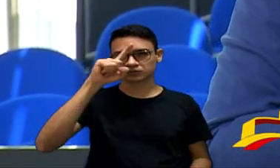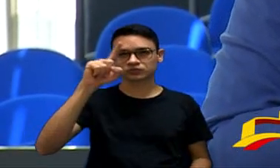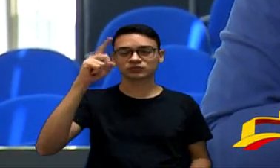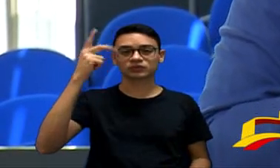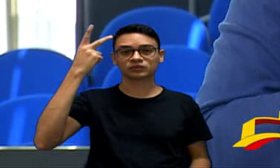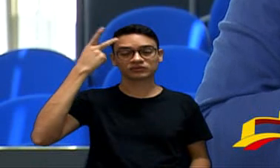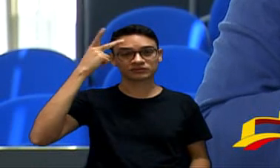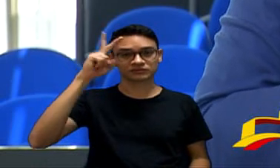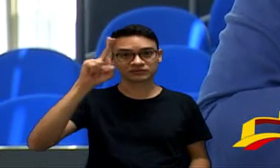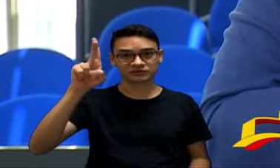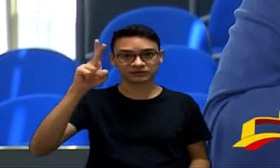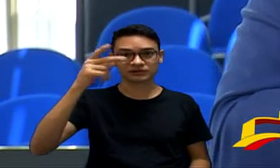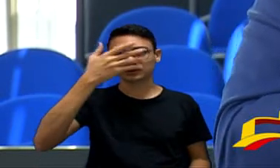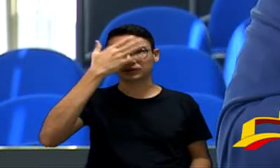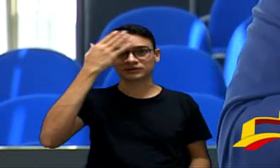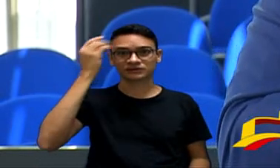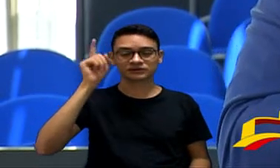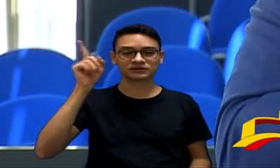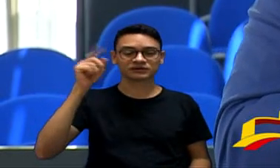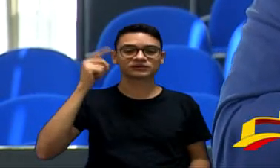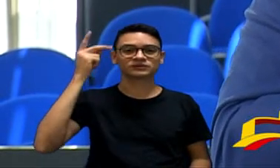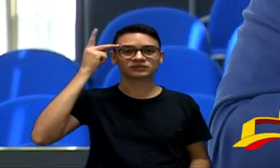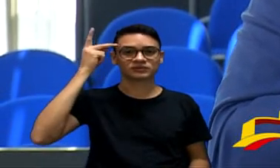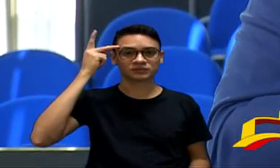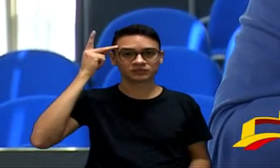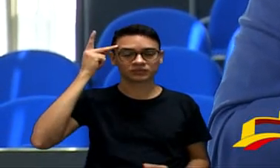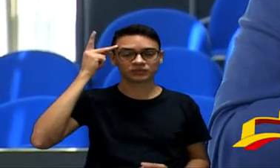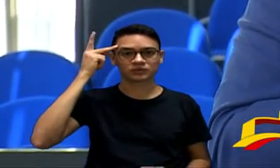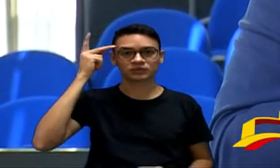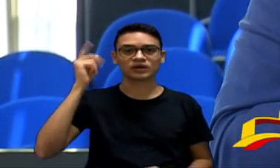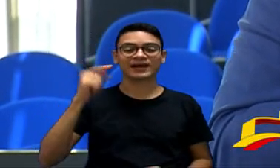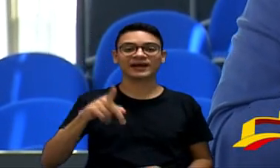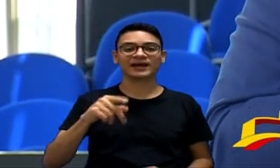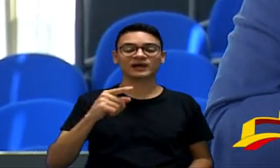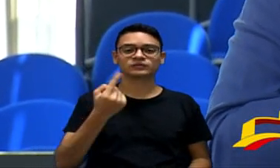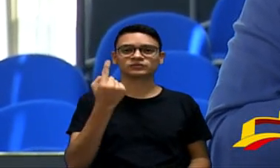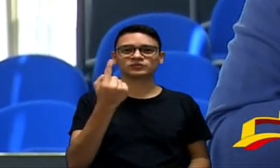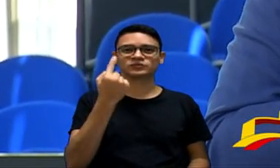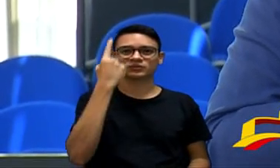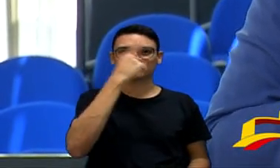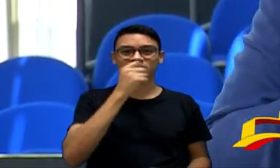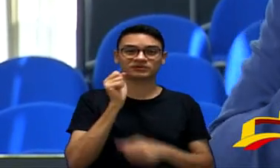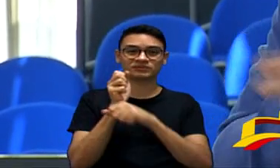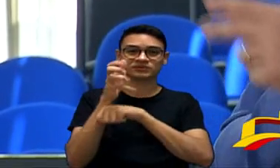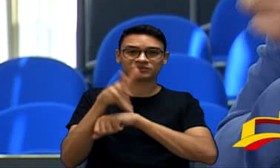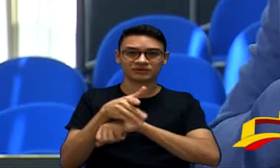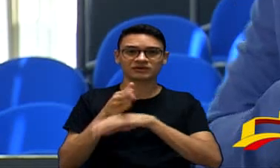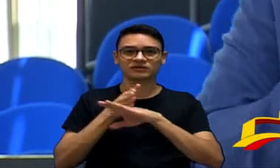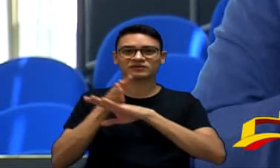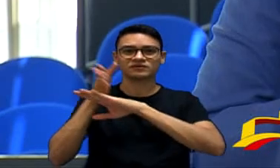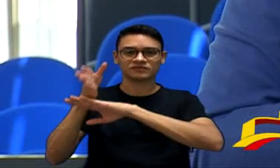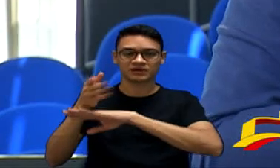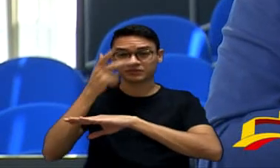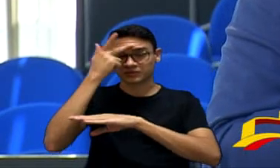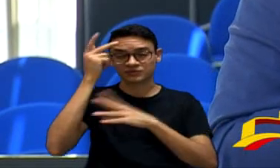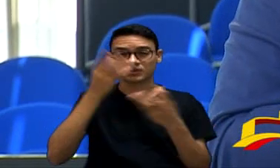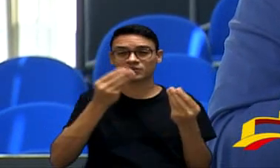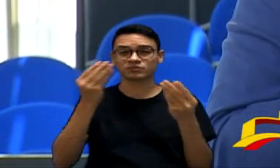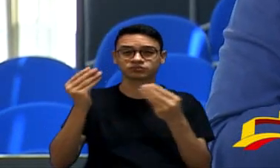Paulo, ela sai 2 horas da manhã da casa... Aí, como vai muita gente nessa